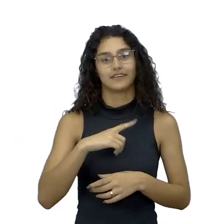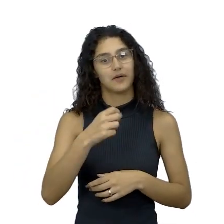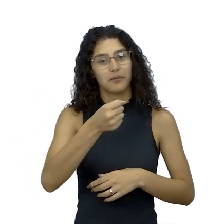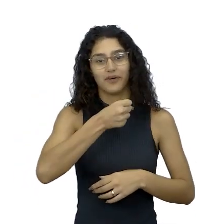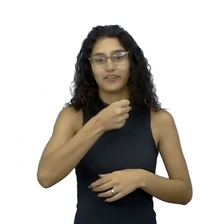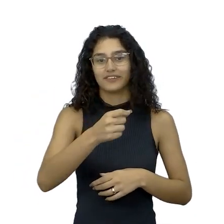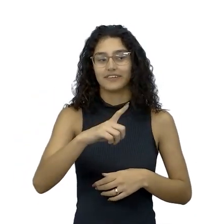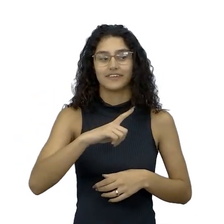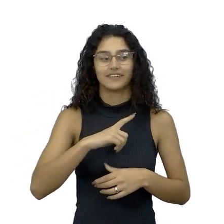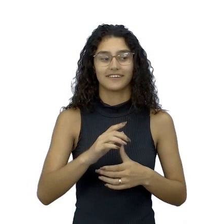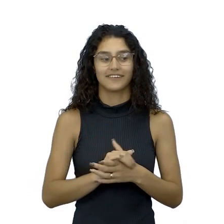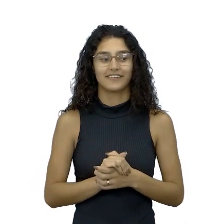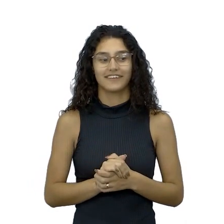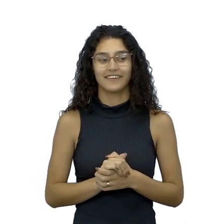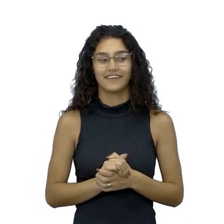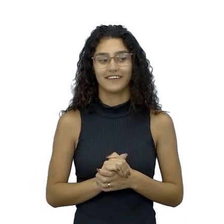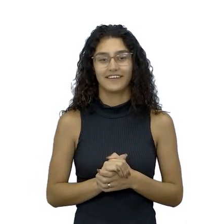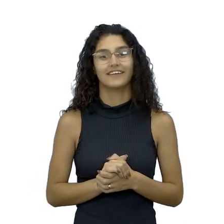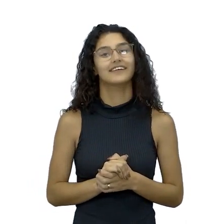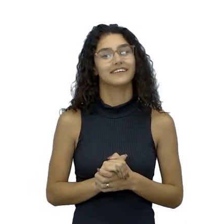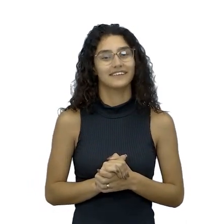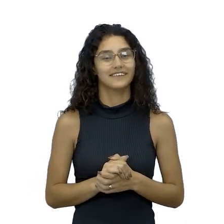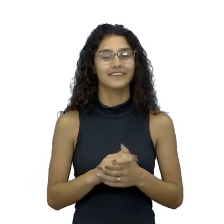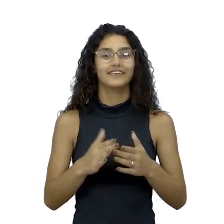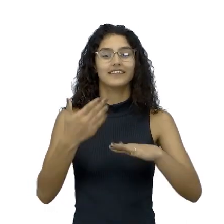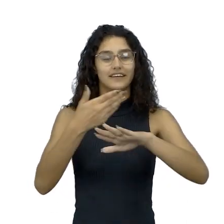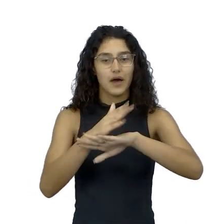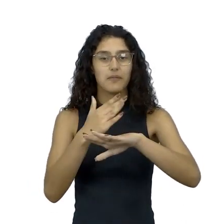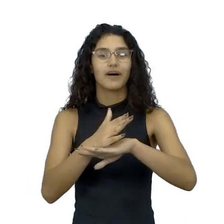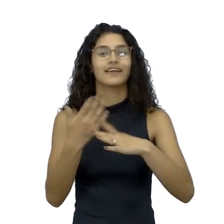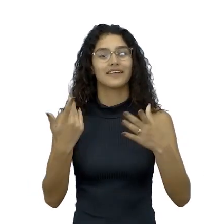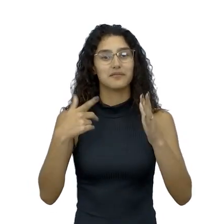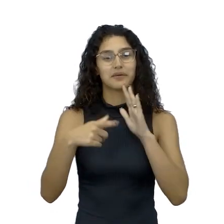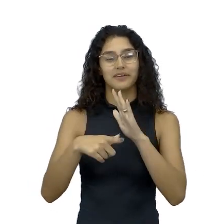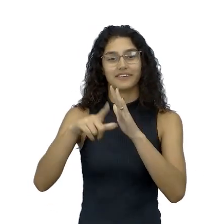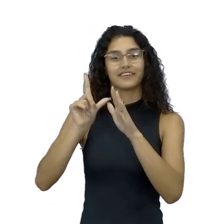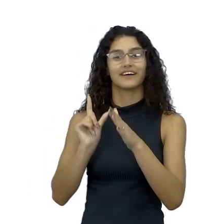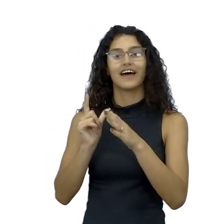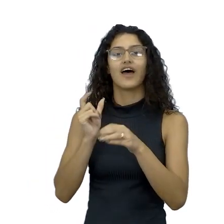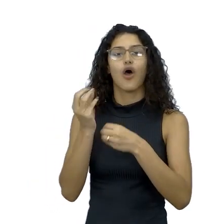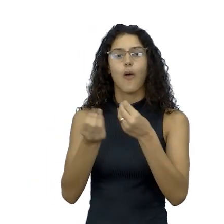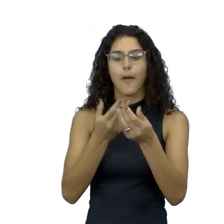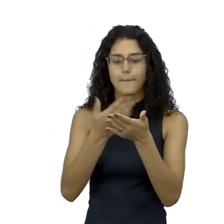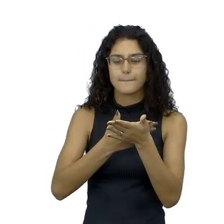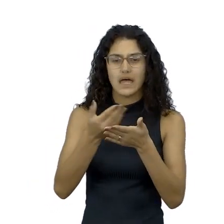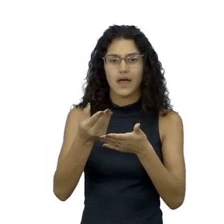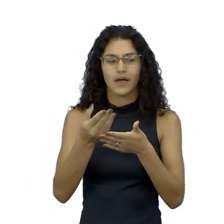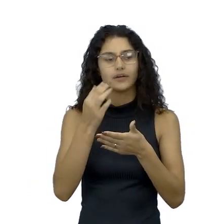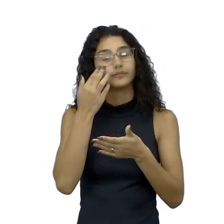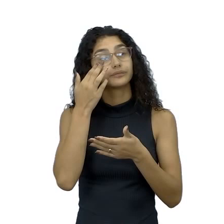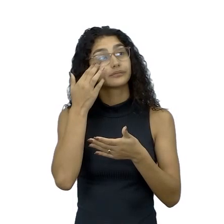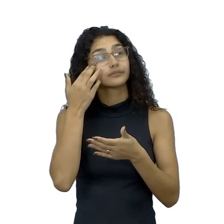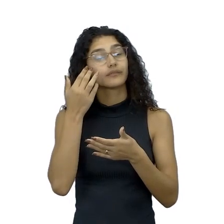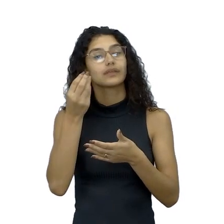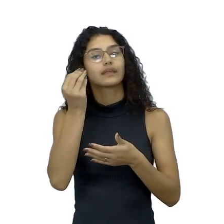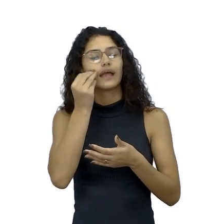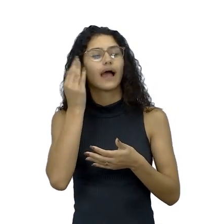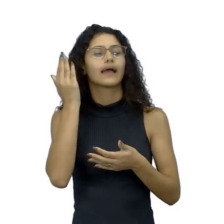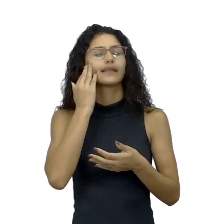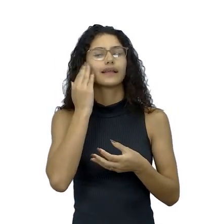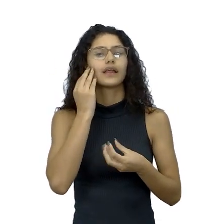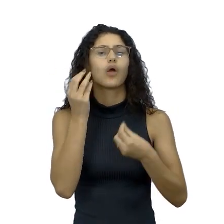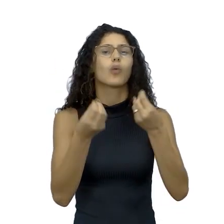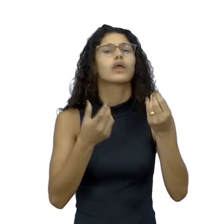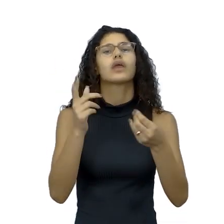desses estudantes, né? Então, pensar na prática, antes da gente começar o assunto, vamos tentar entender o